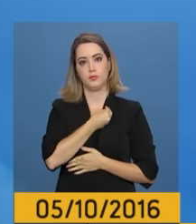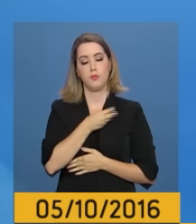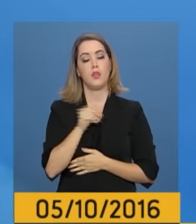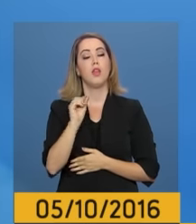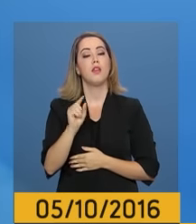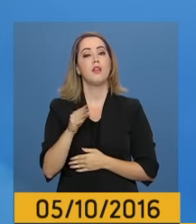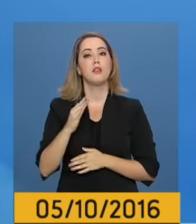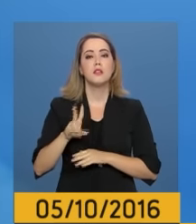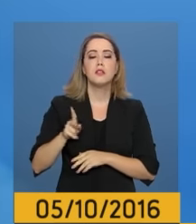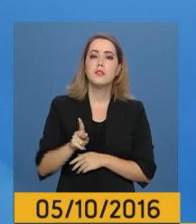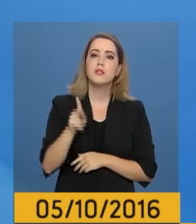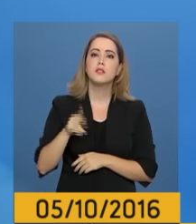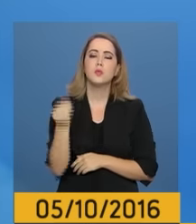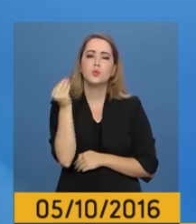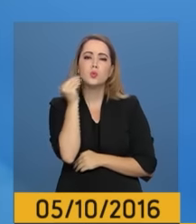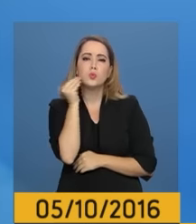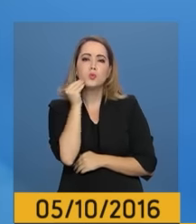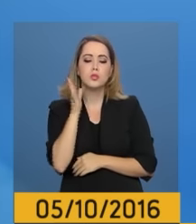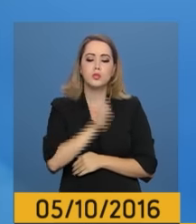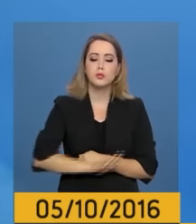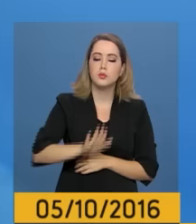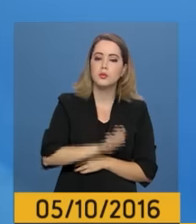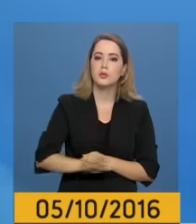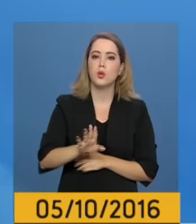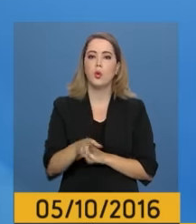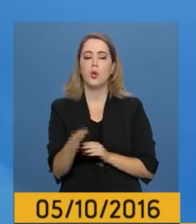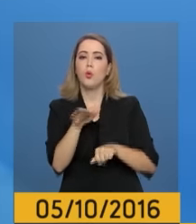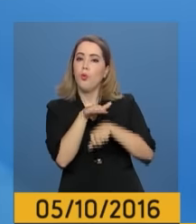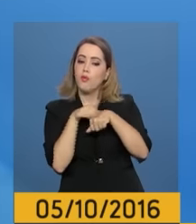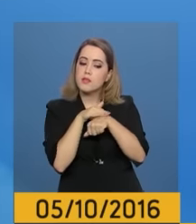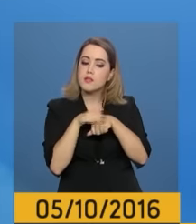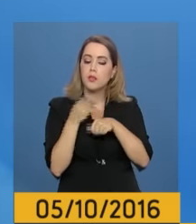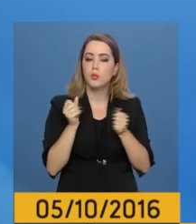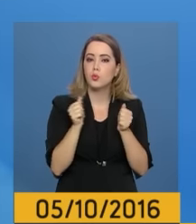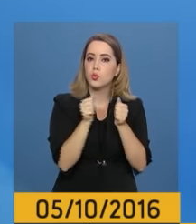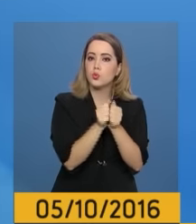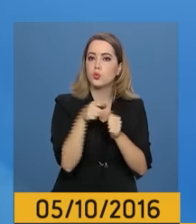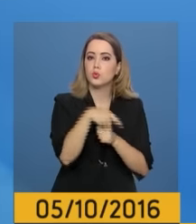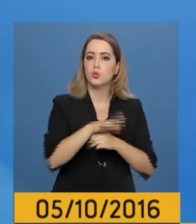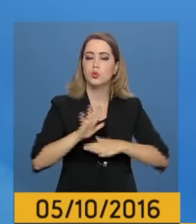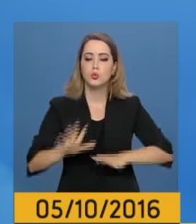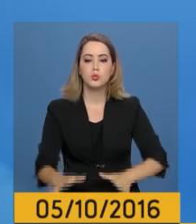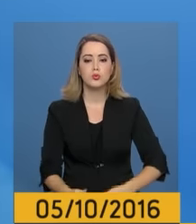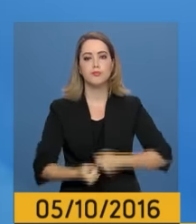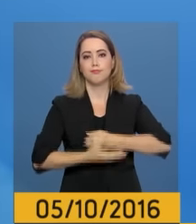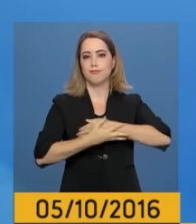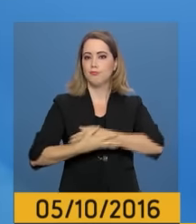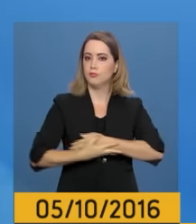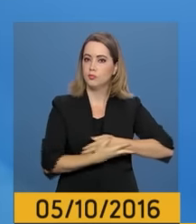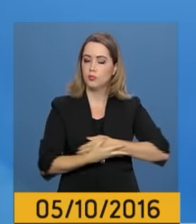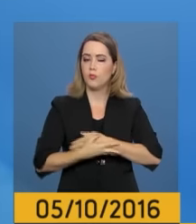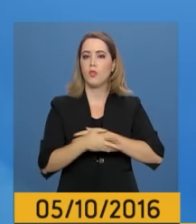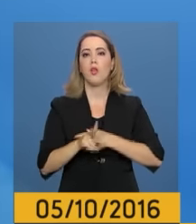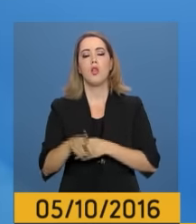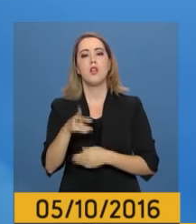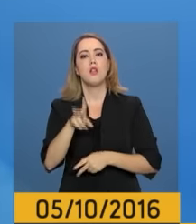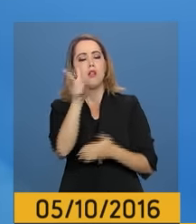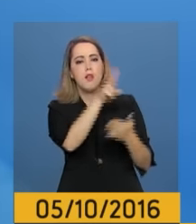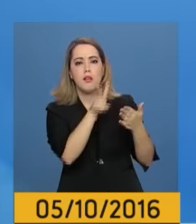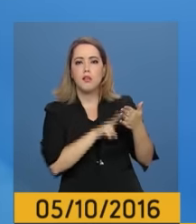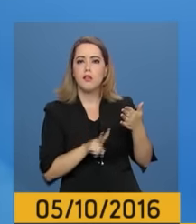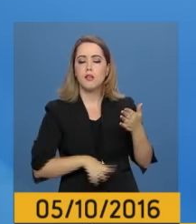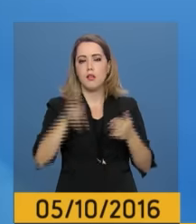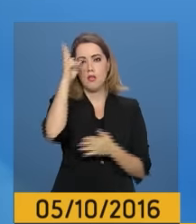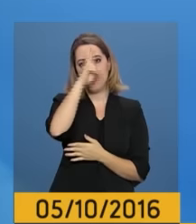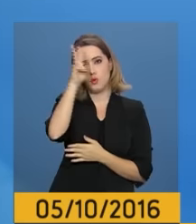nossos filhos pequenos, que conversamos com eles, cada vez que os carregamos nos braços, que lemos uma história